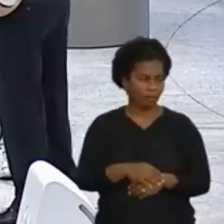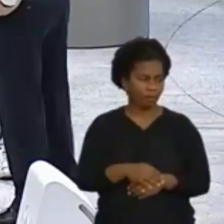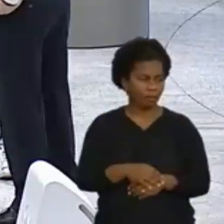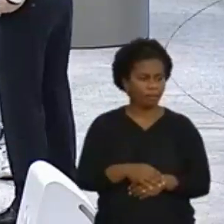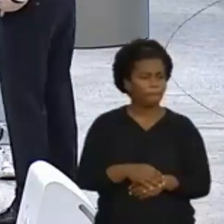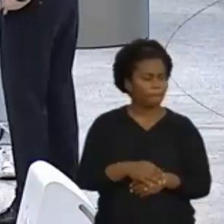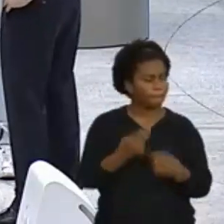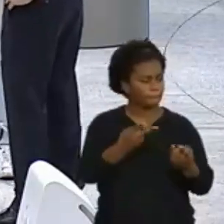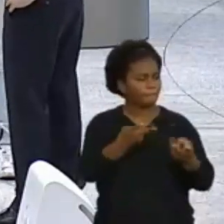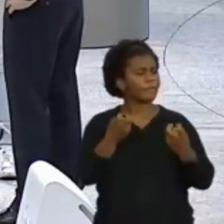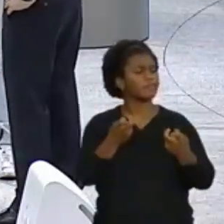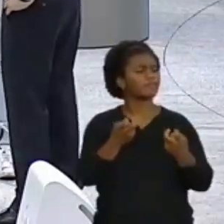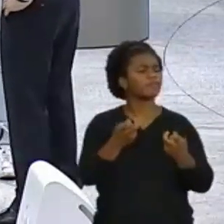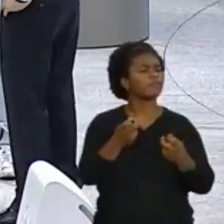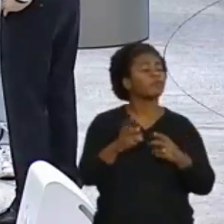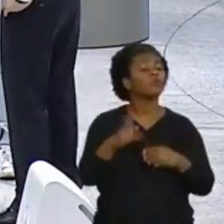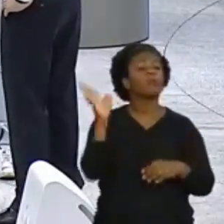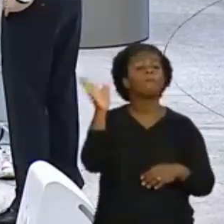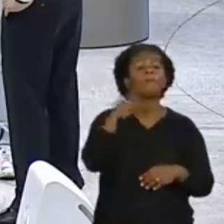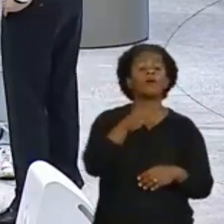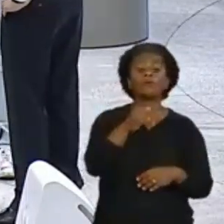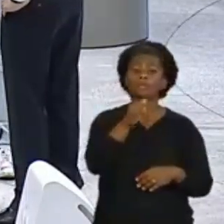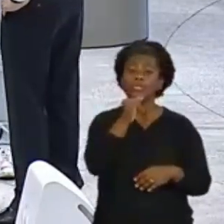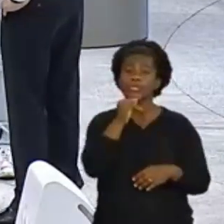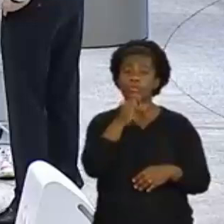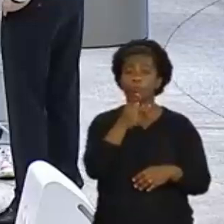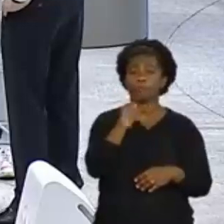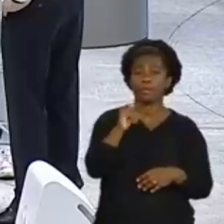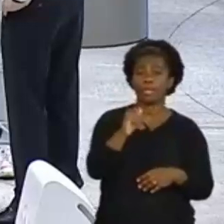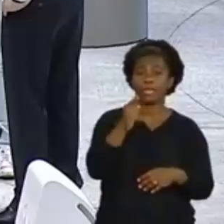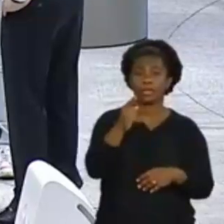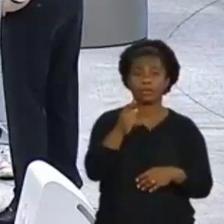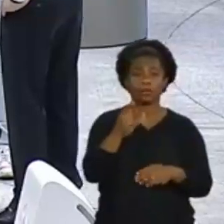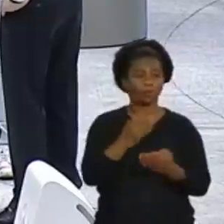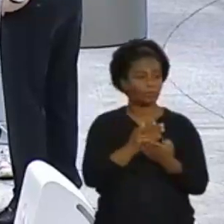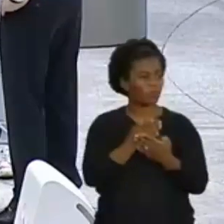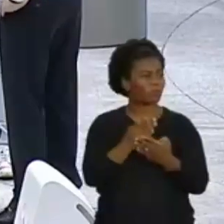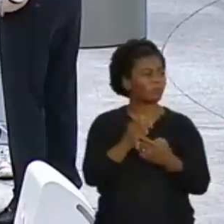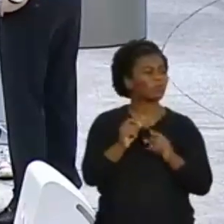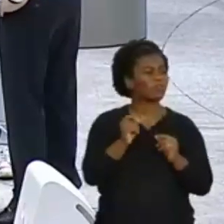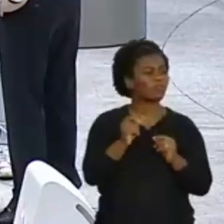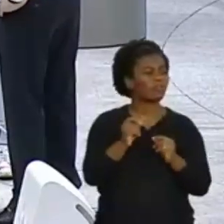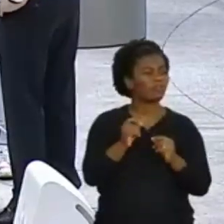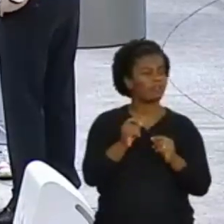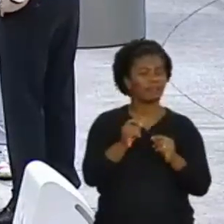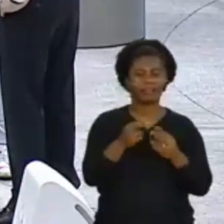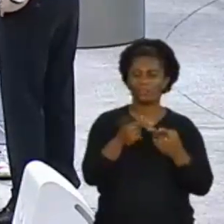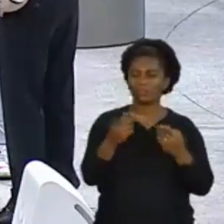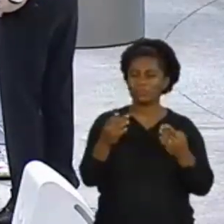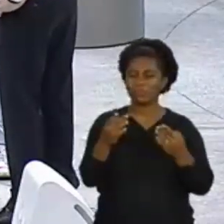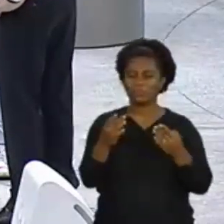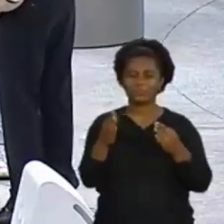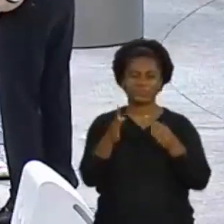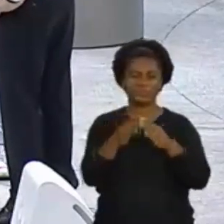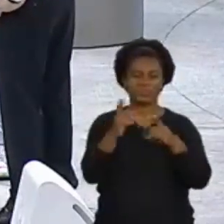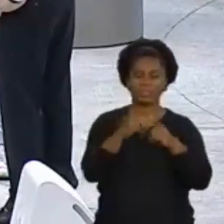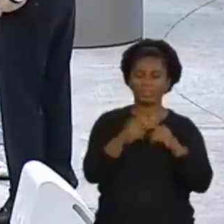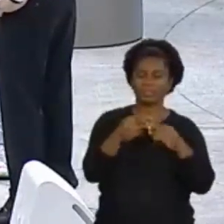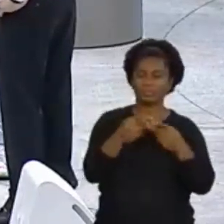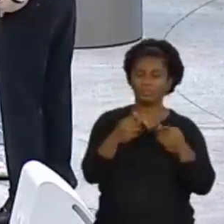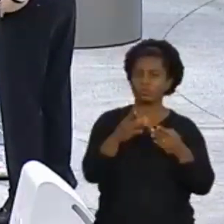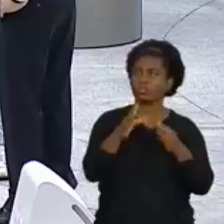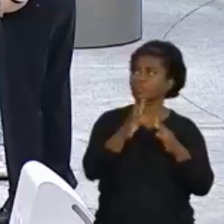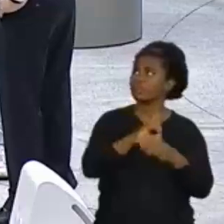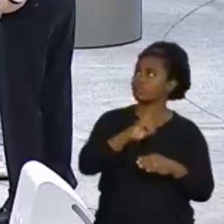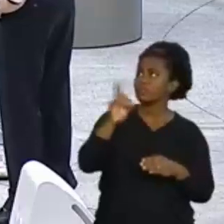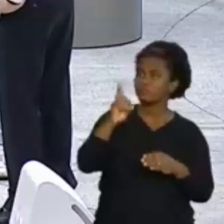um bom exemplo para dar para as filhas, ela começou a se fechar para as coisas de Deus também, apesar de ter sido criada dentro